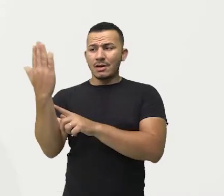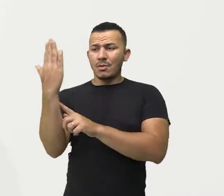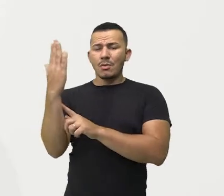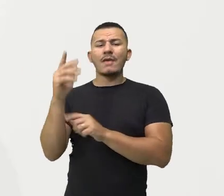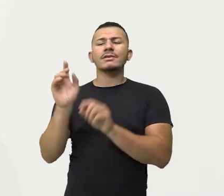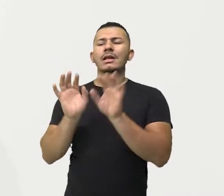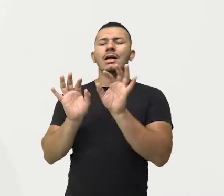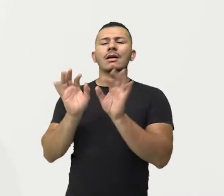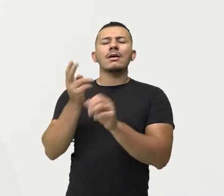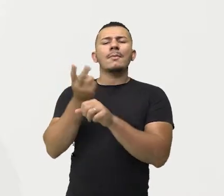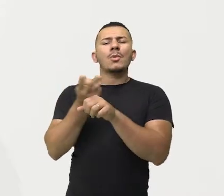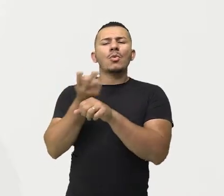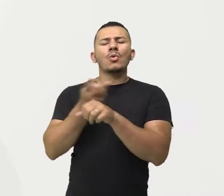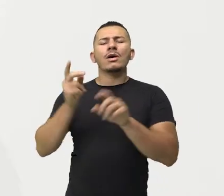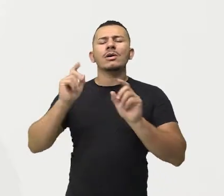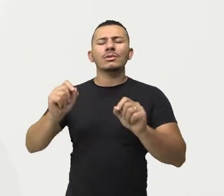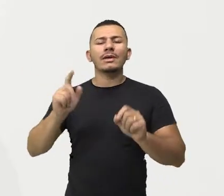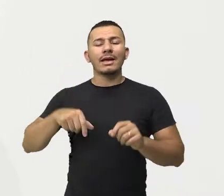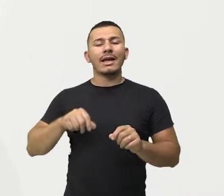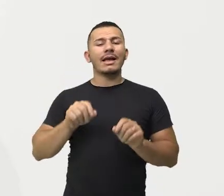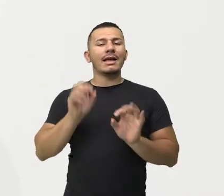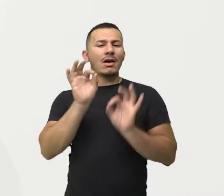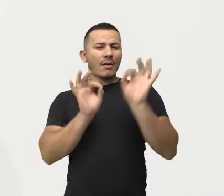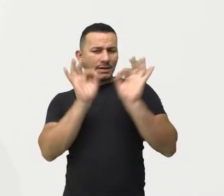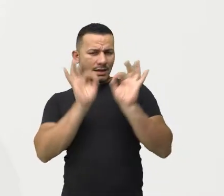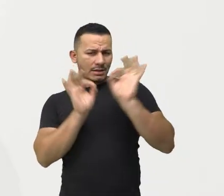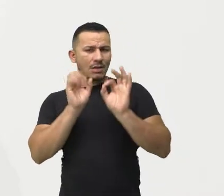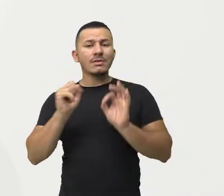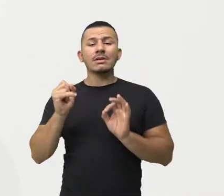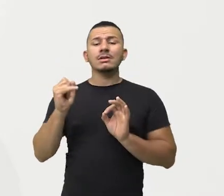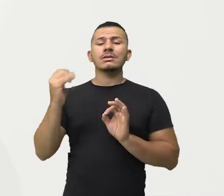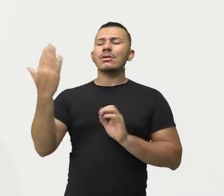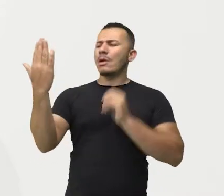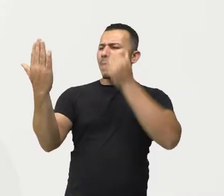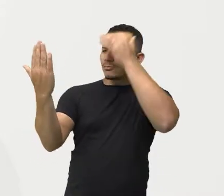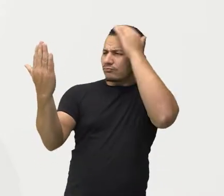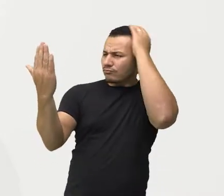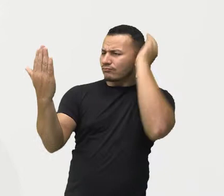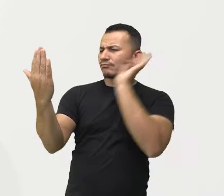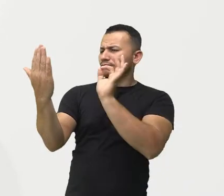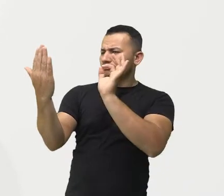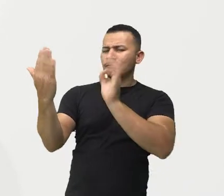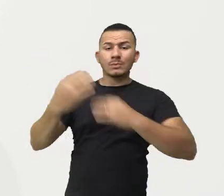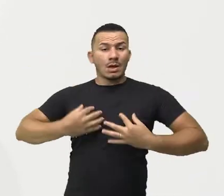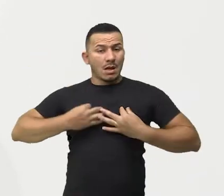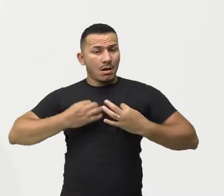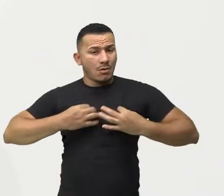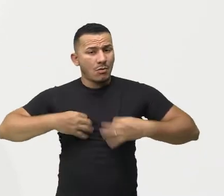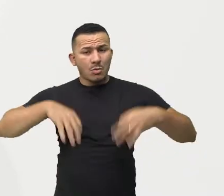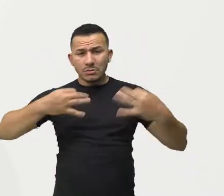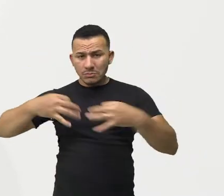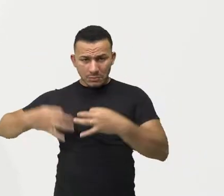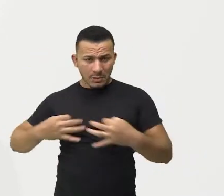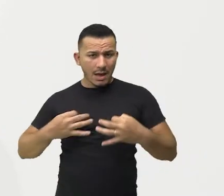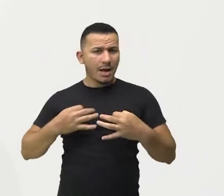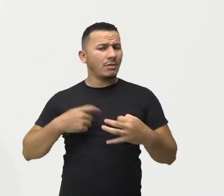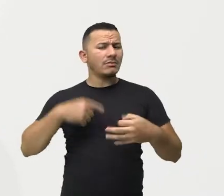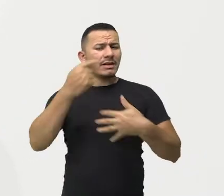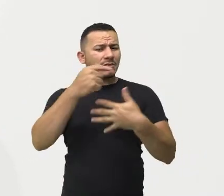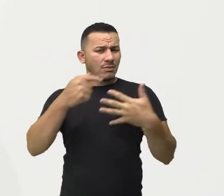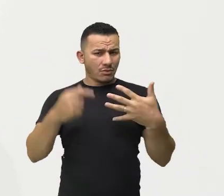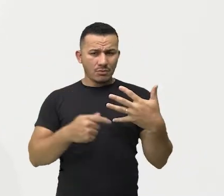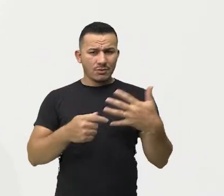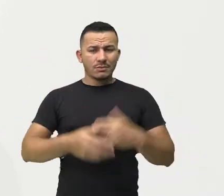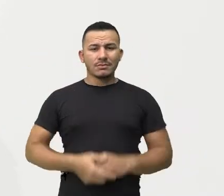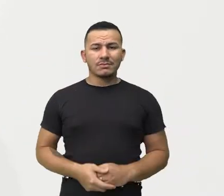uma simetria do teu corpo. Se o cabelo está no lugar certinho, se a roupa está no lugar certinho e por aí vai.